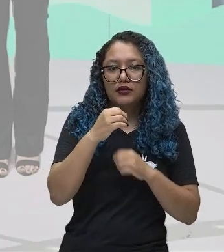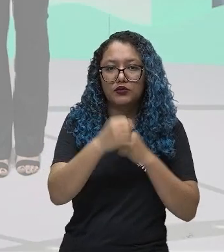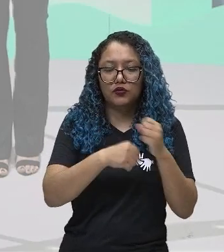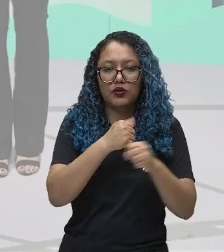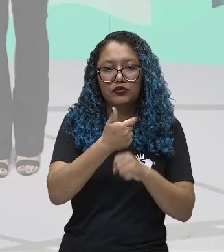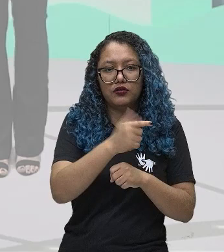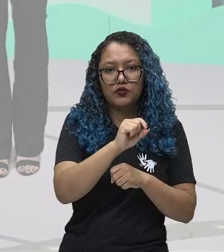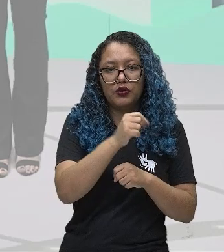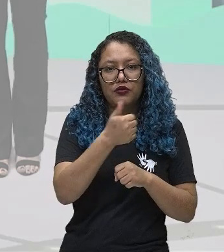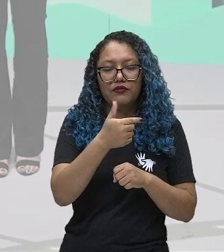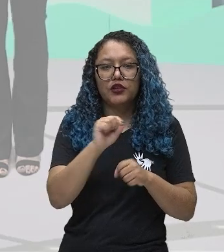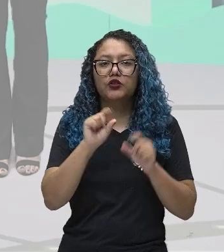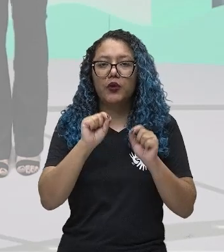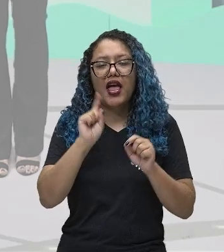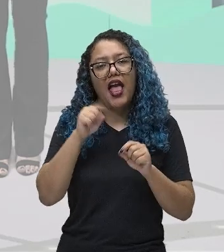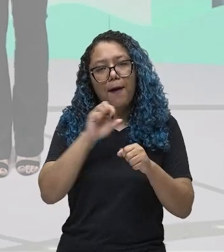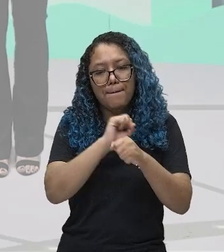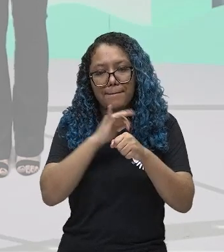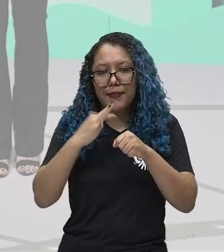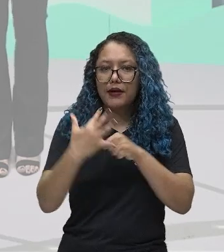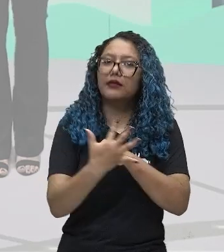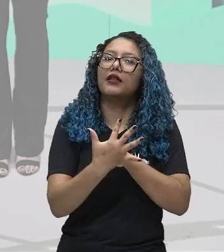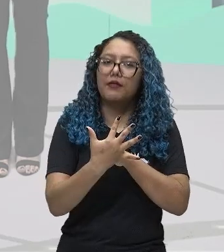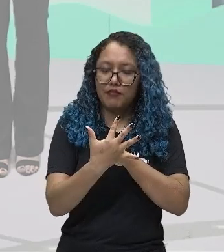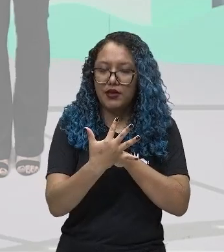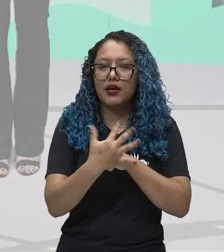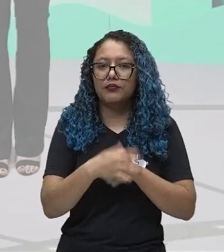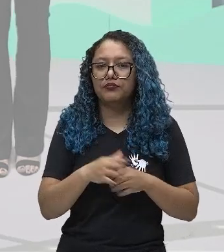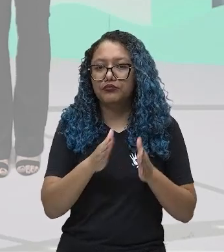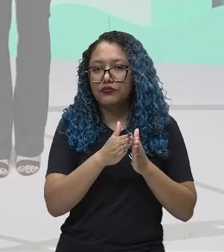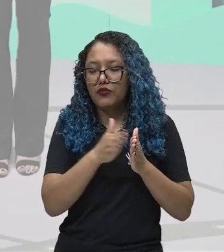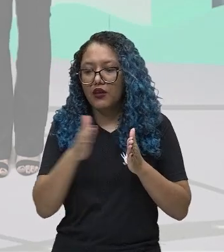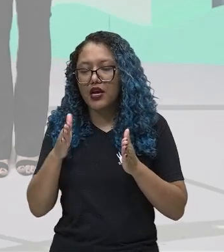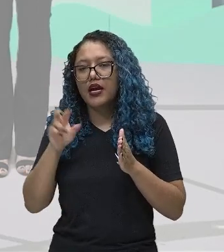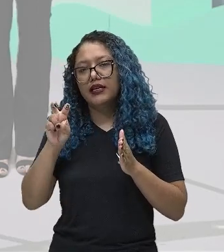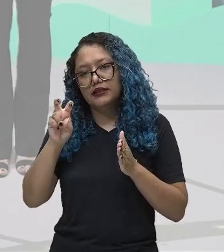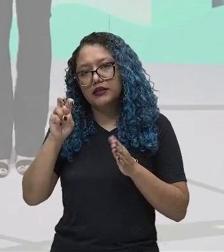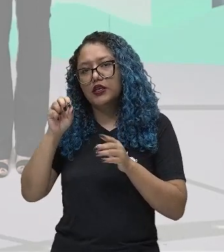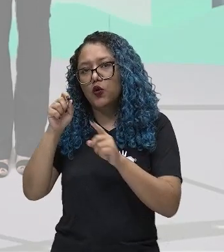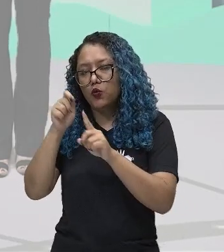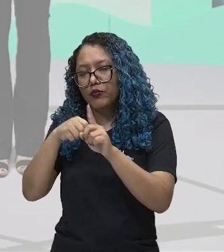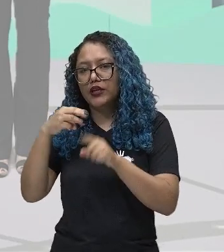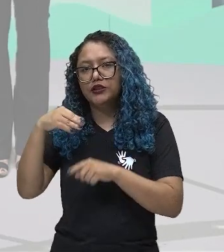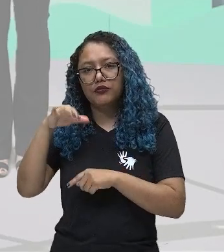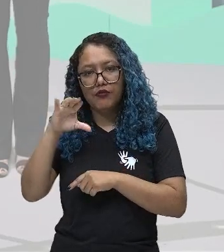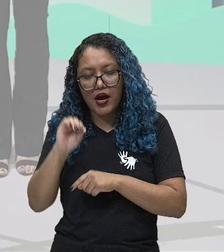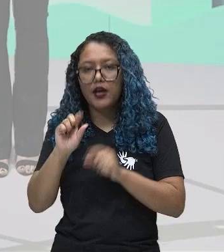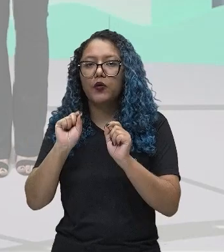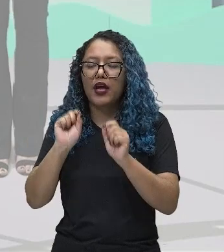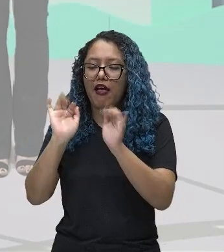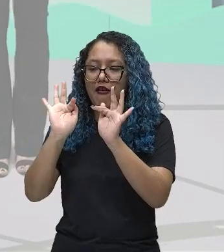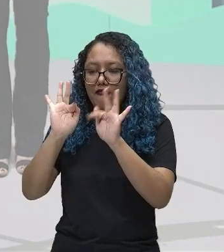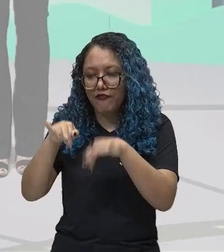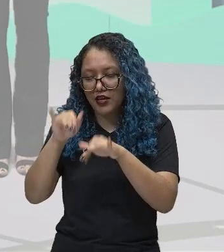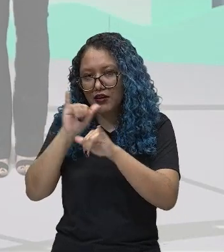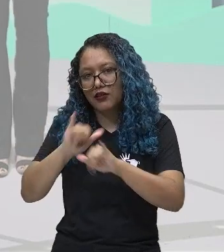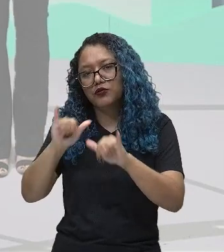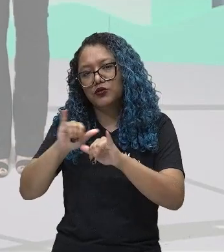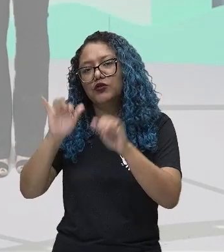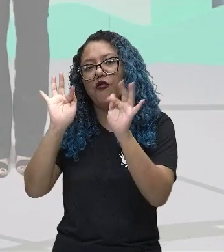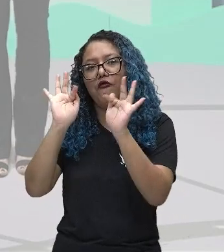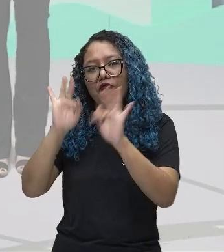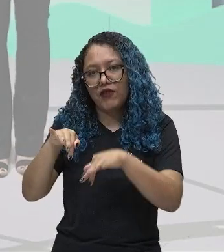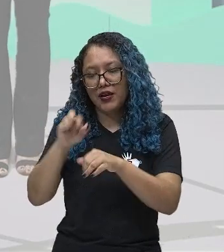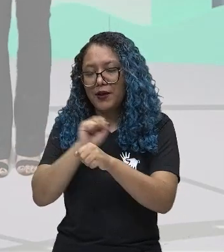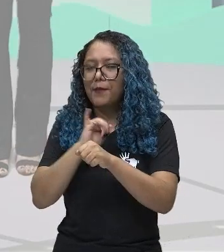como pandemia. E em 5 de maio de 2023, a OMS declarou o fim da pandemia